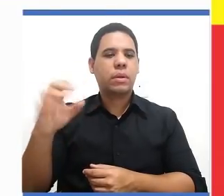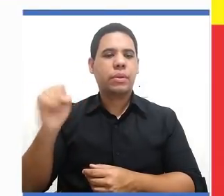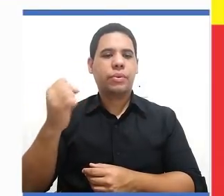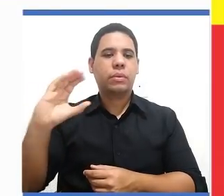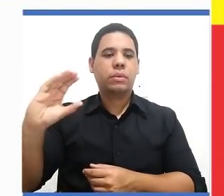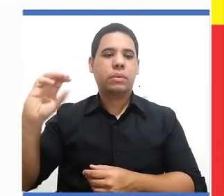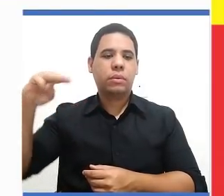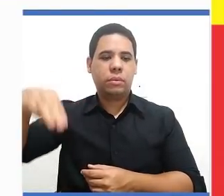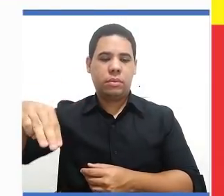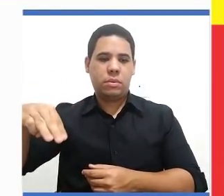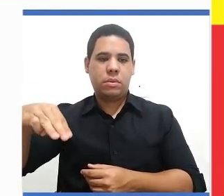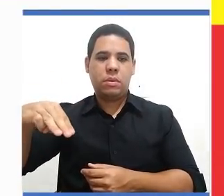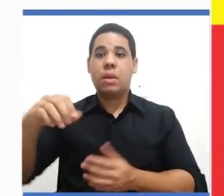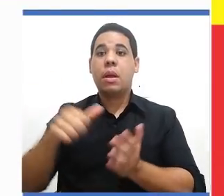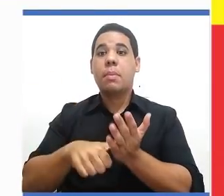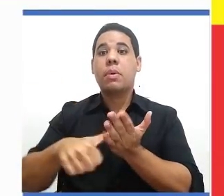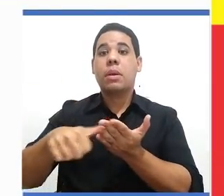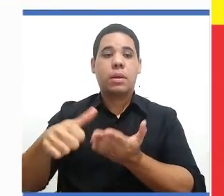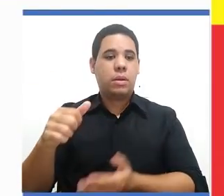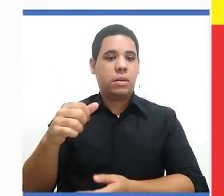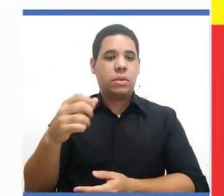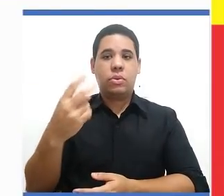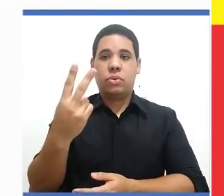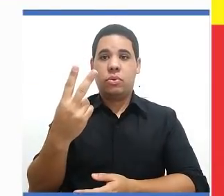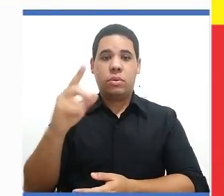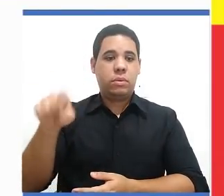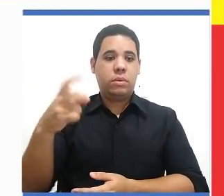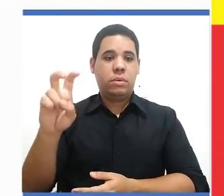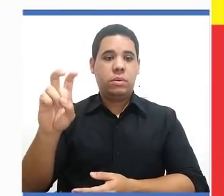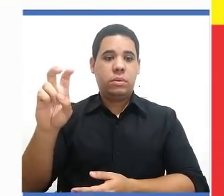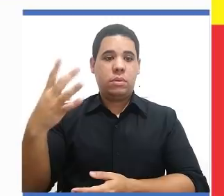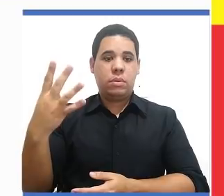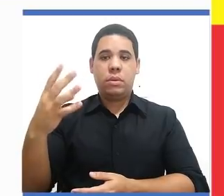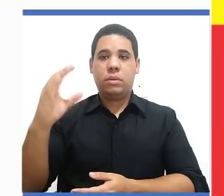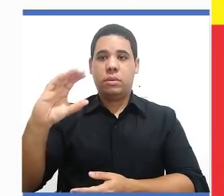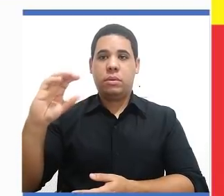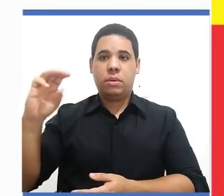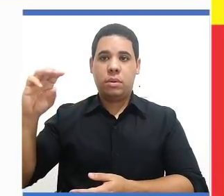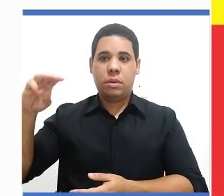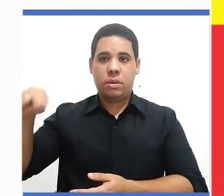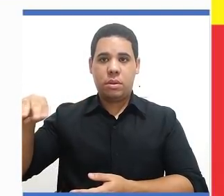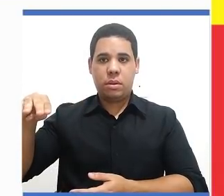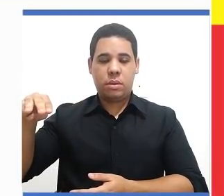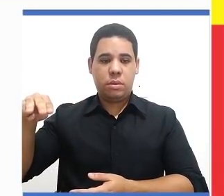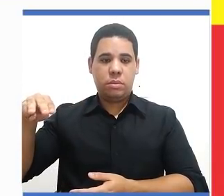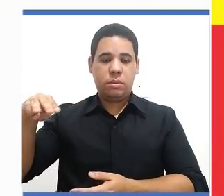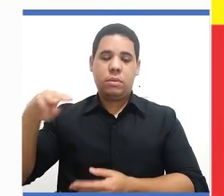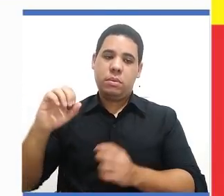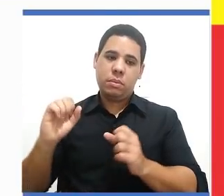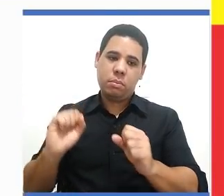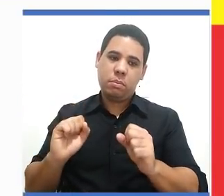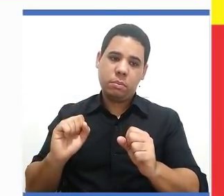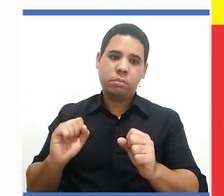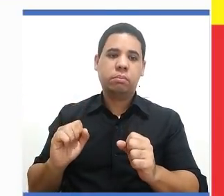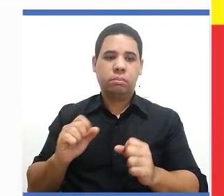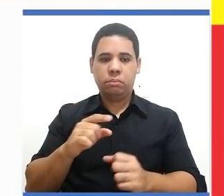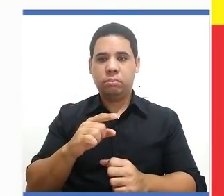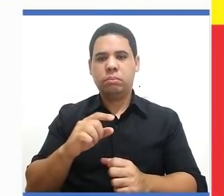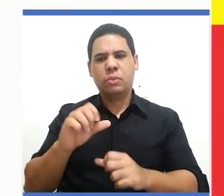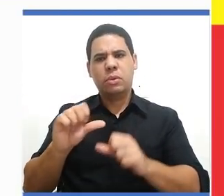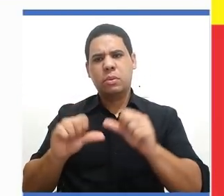gente coloca a informação de 2,5 centímetros. A milha, a gente viu, né?